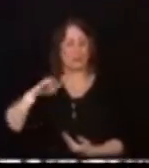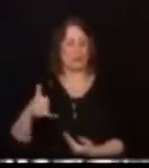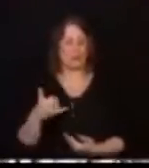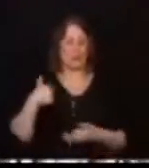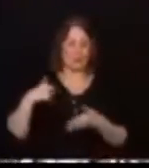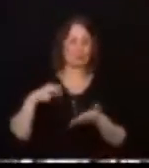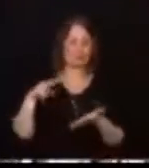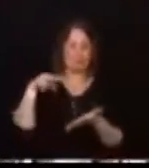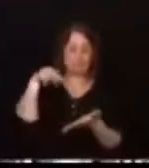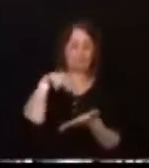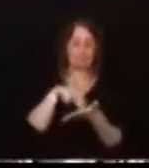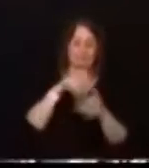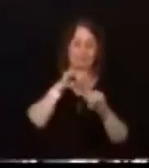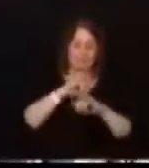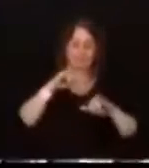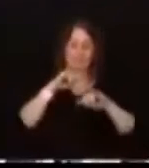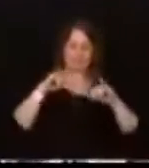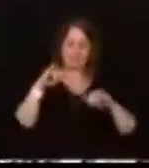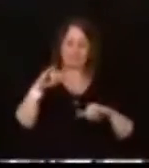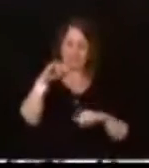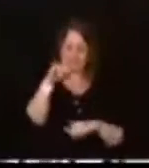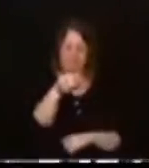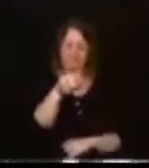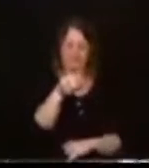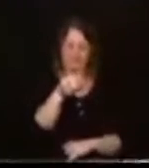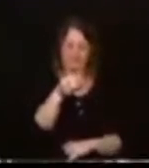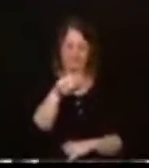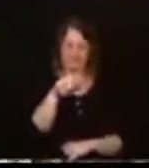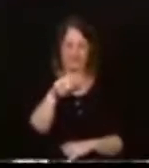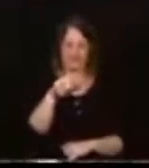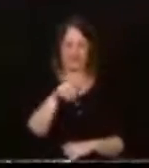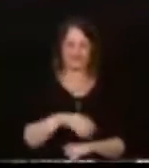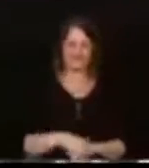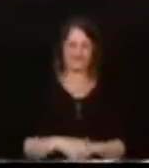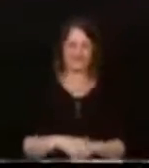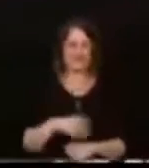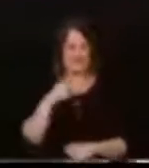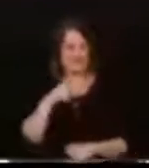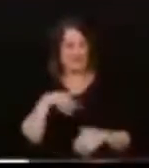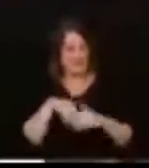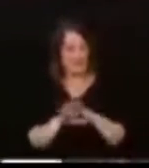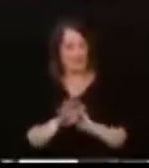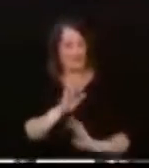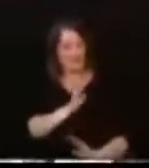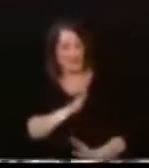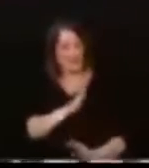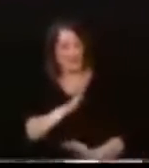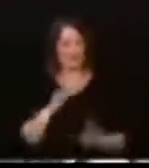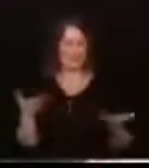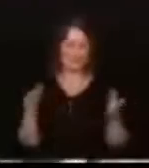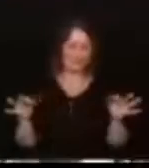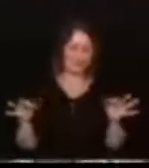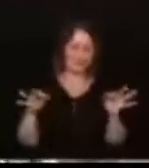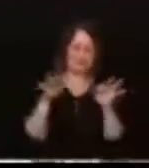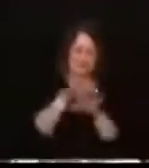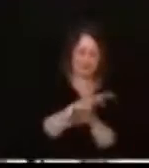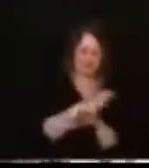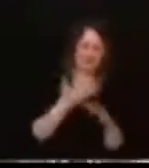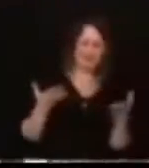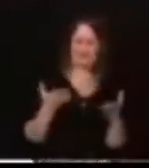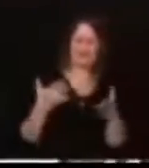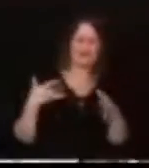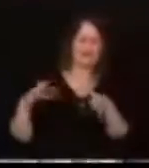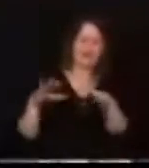vocês que vocês moram no meu coração. E termino com algo que une